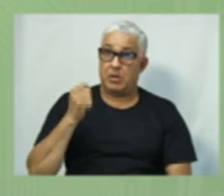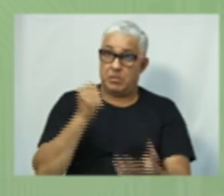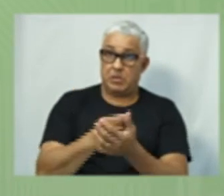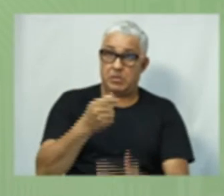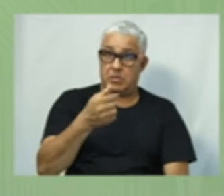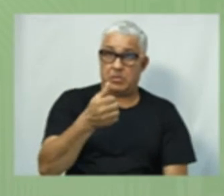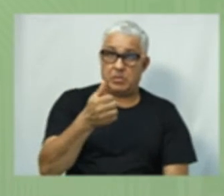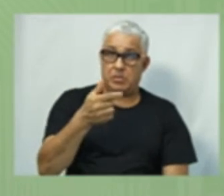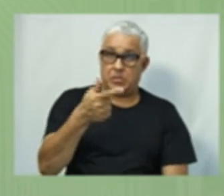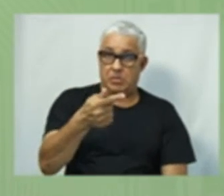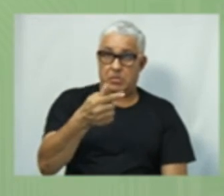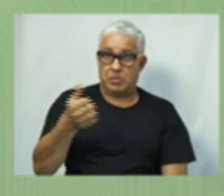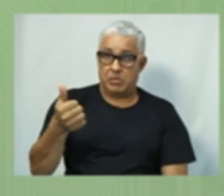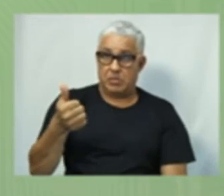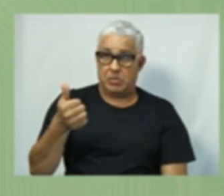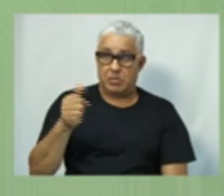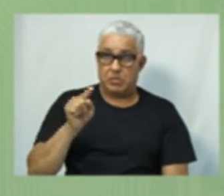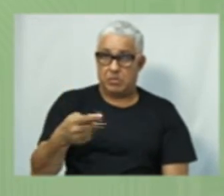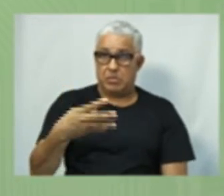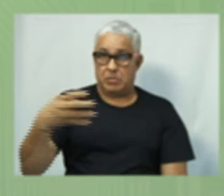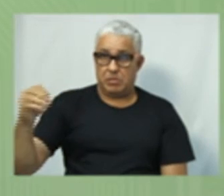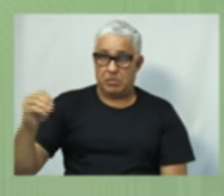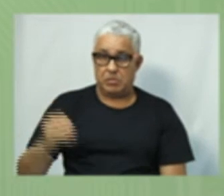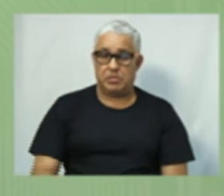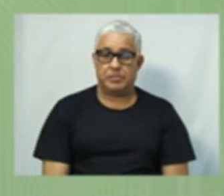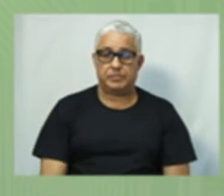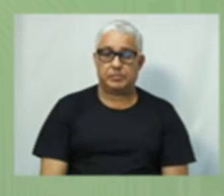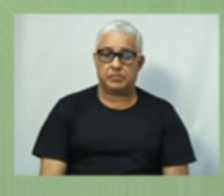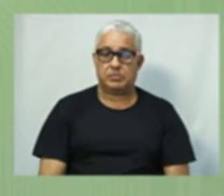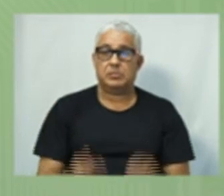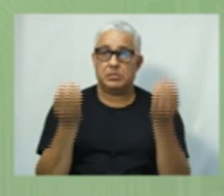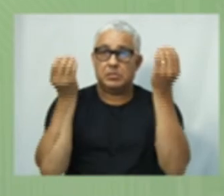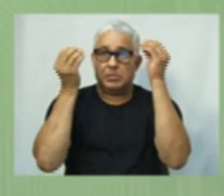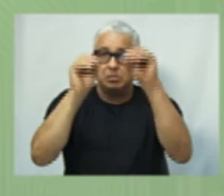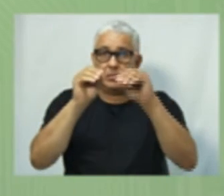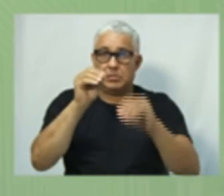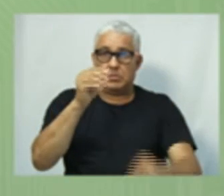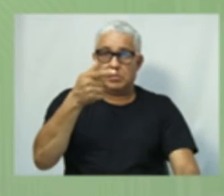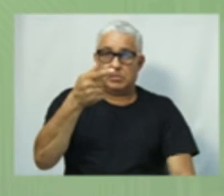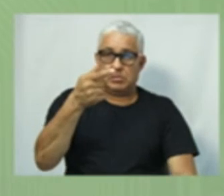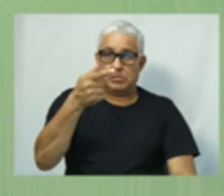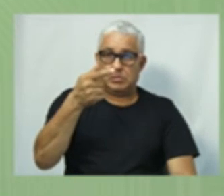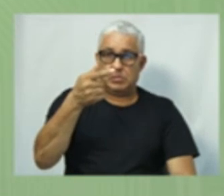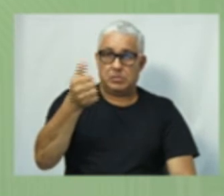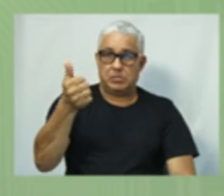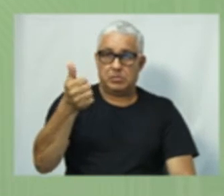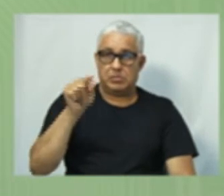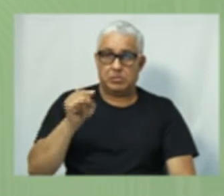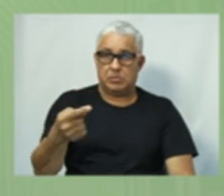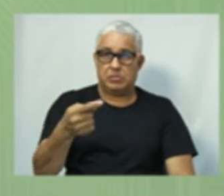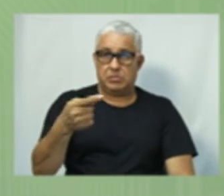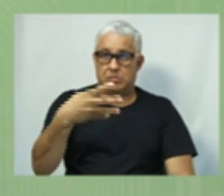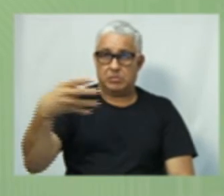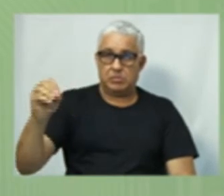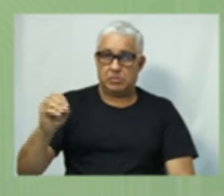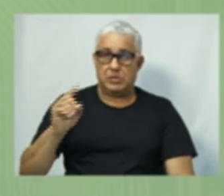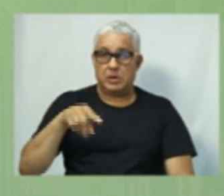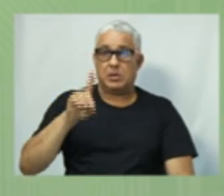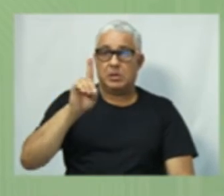71.400. Vamos colocar lá em cima, então aqui, ó, ICMS na venda, 71.400. Então, ele vem como um